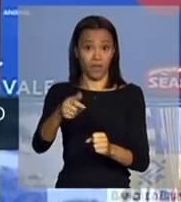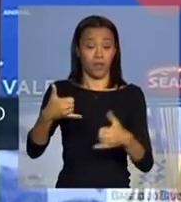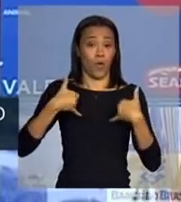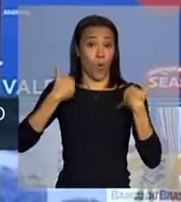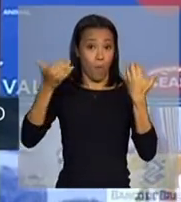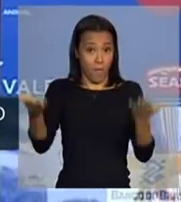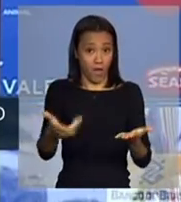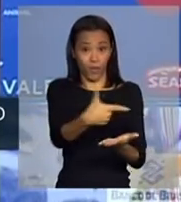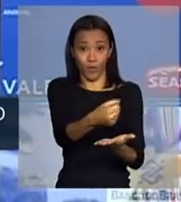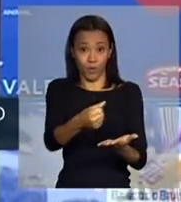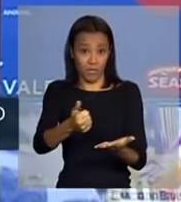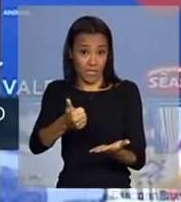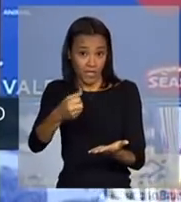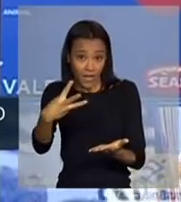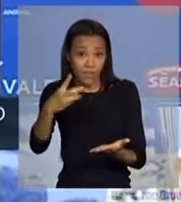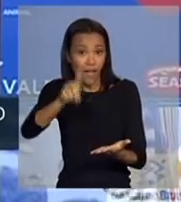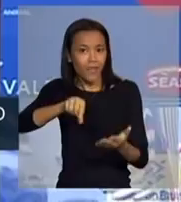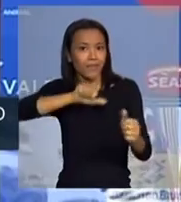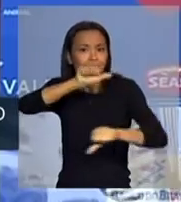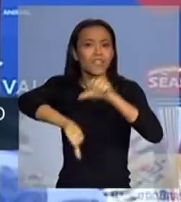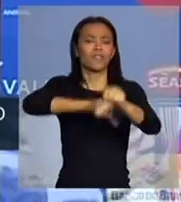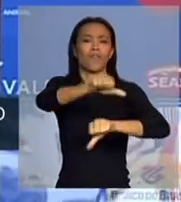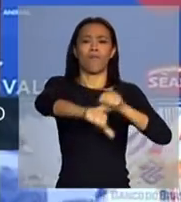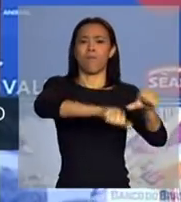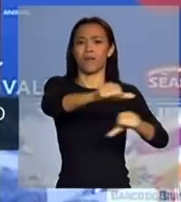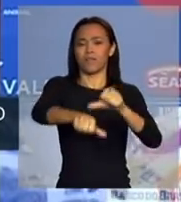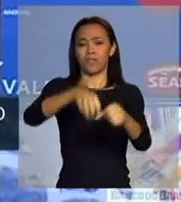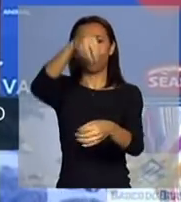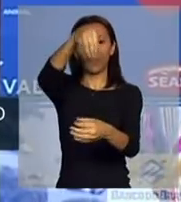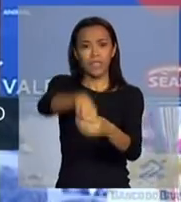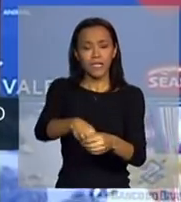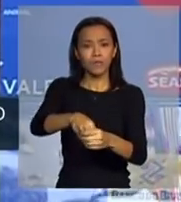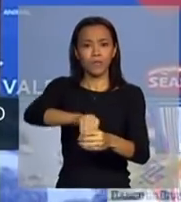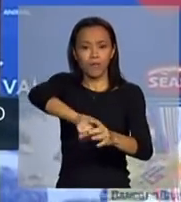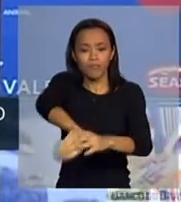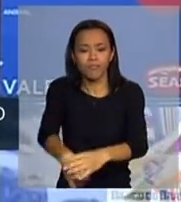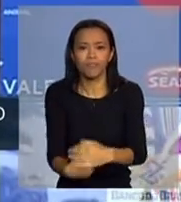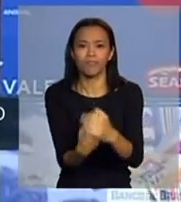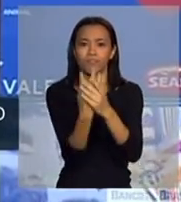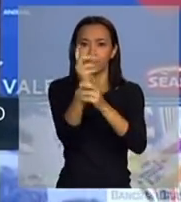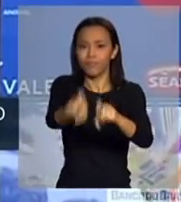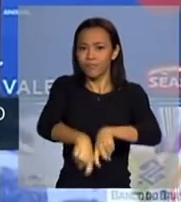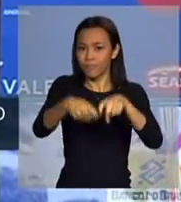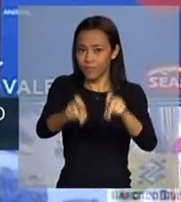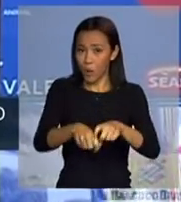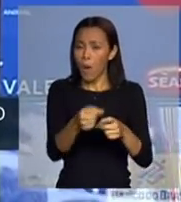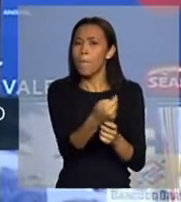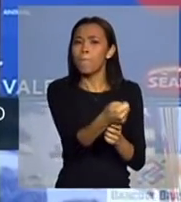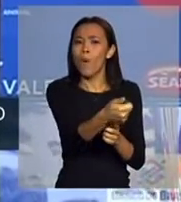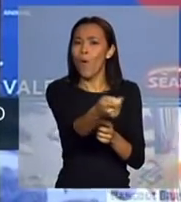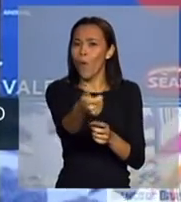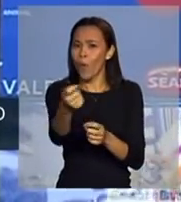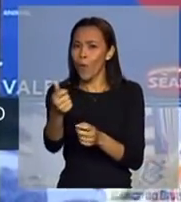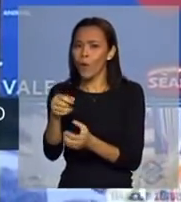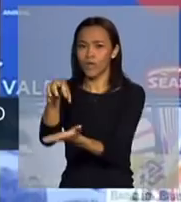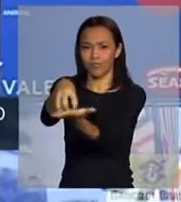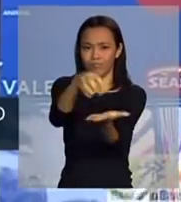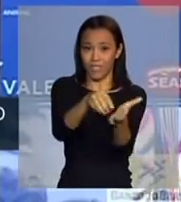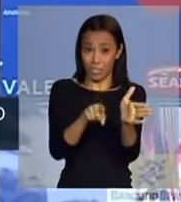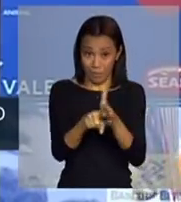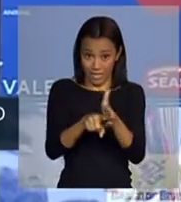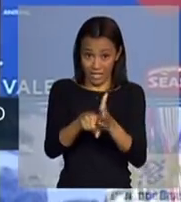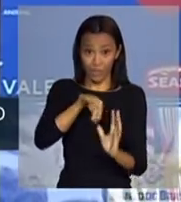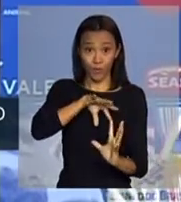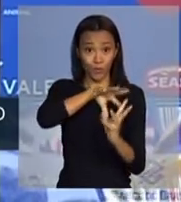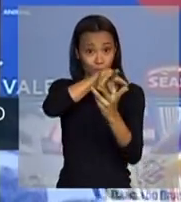anos de contribuição para a transformação das condições da produção agrícola no Brasil. Poucas instituições de pesquisa no mundo têm